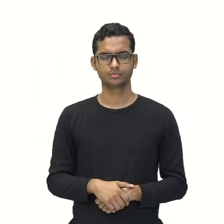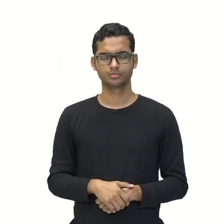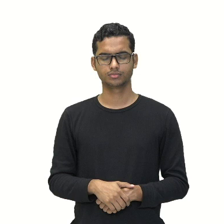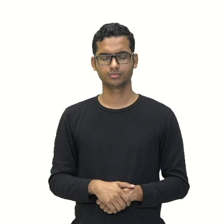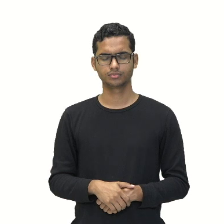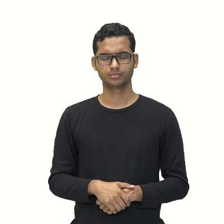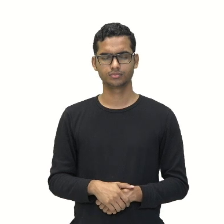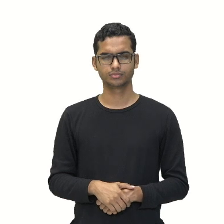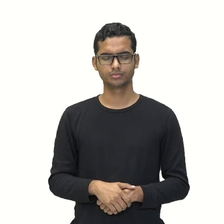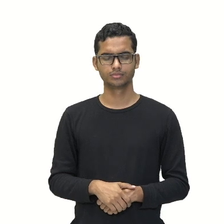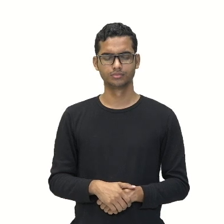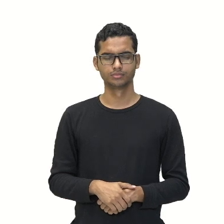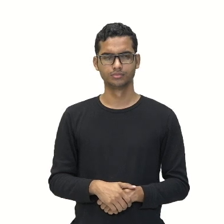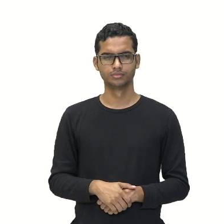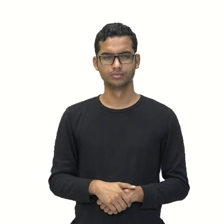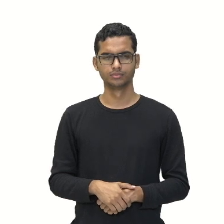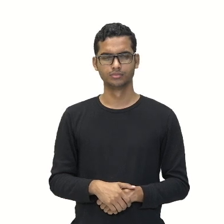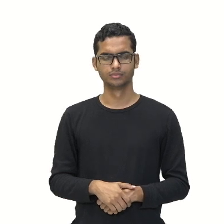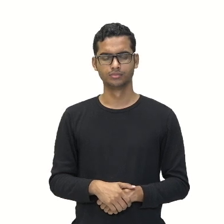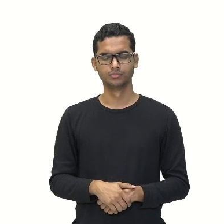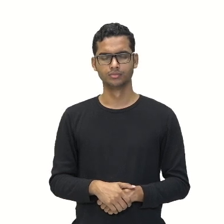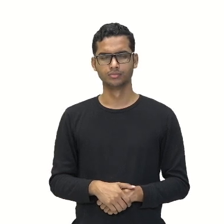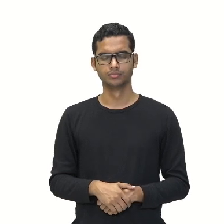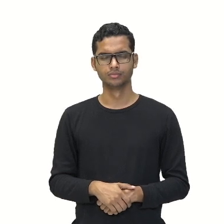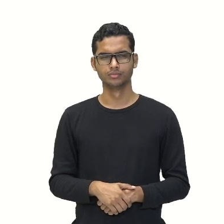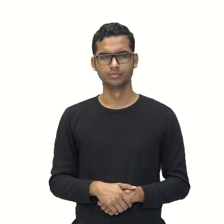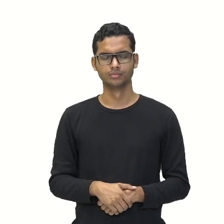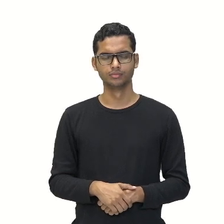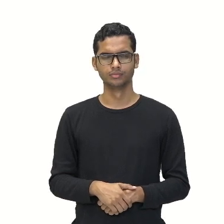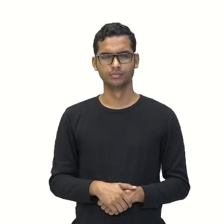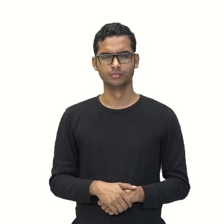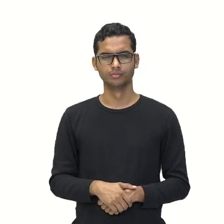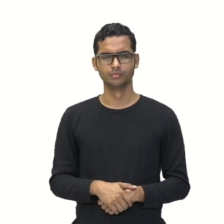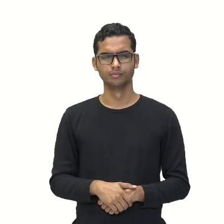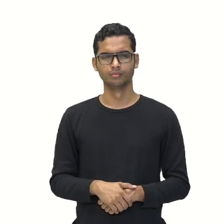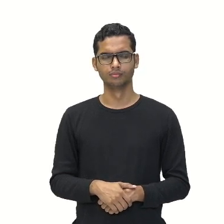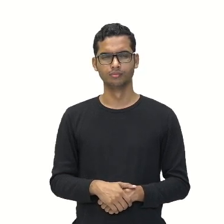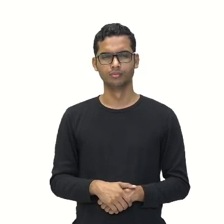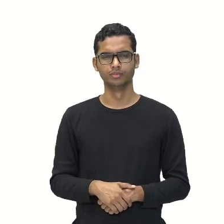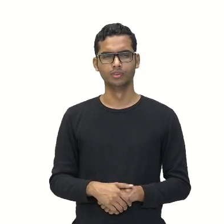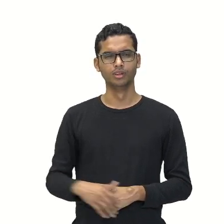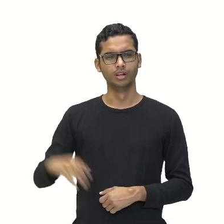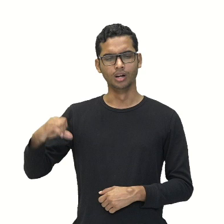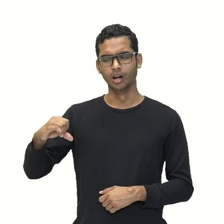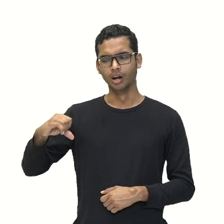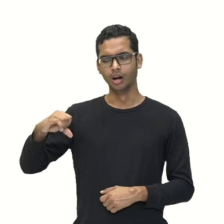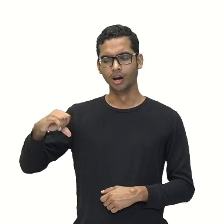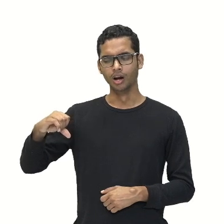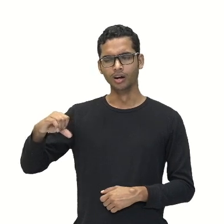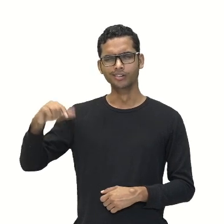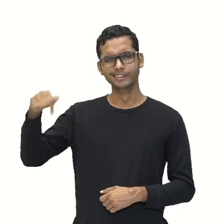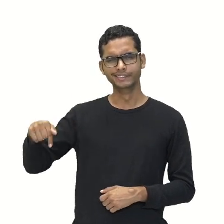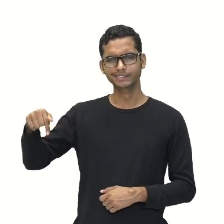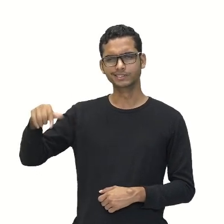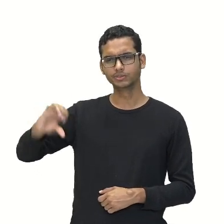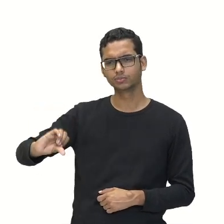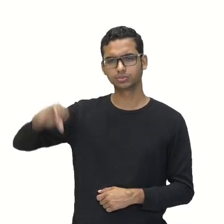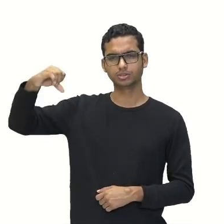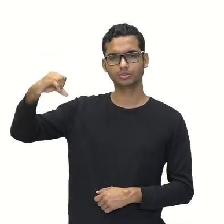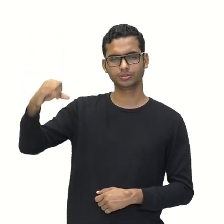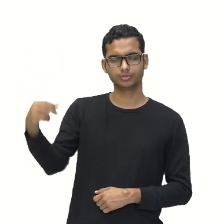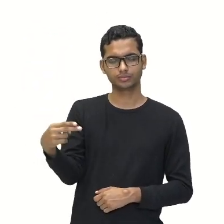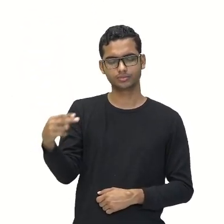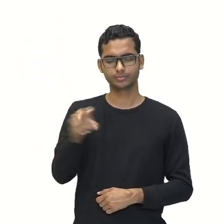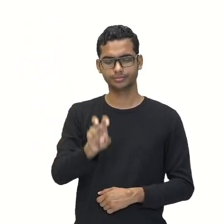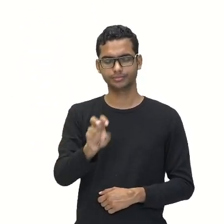512, tá? Q elevado a 9 igual a 512. Agora, nós